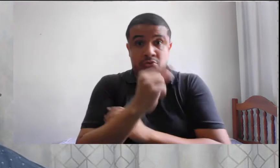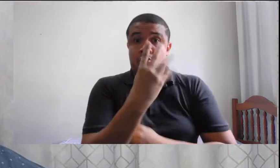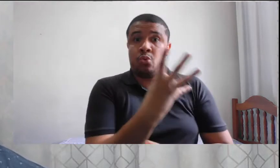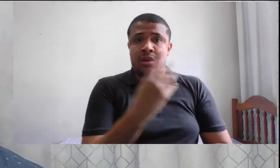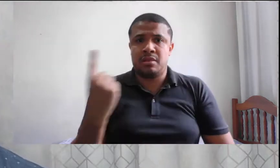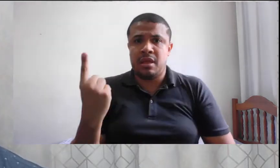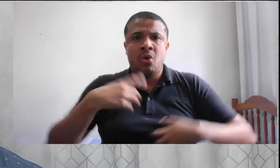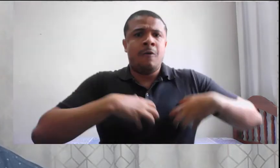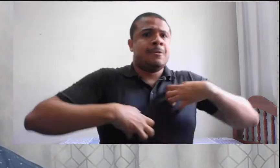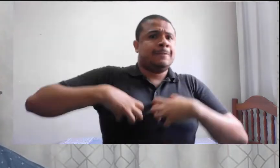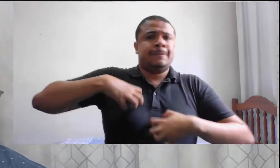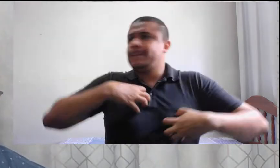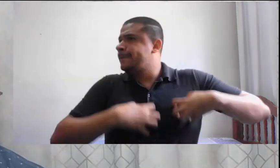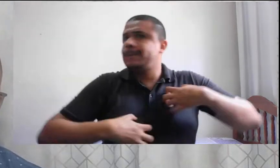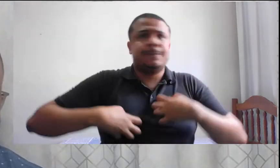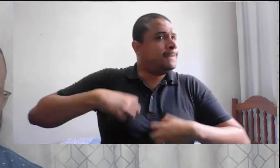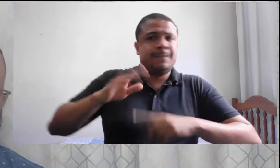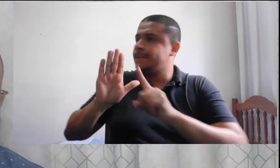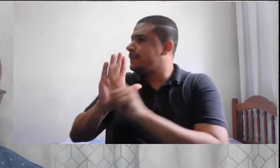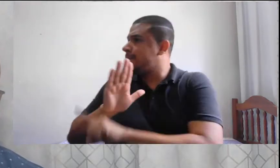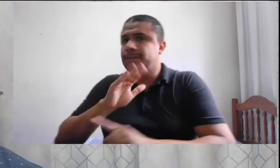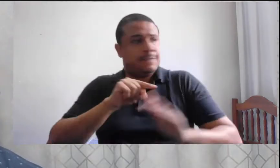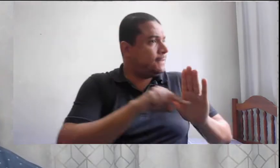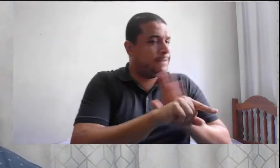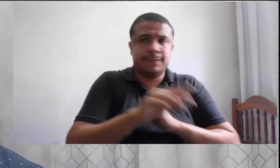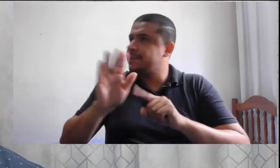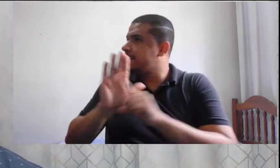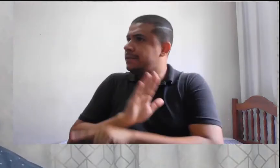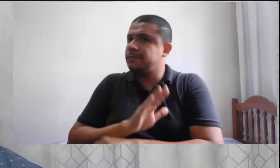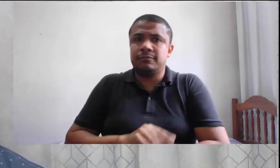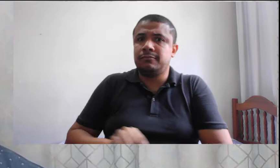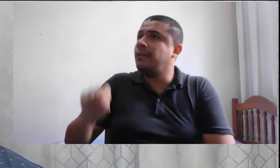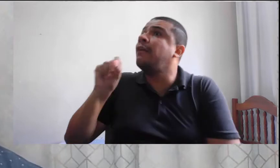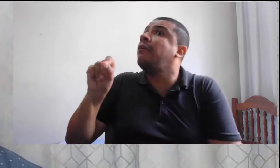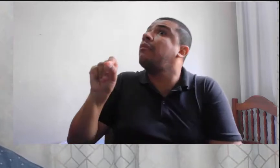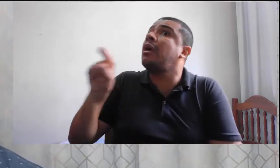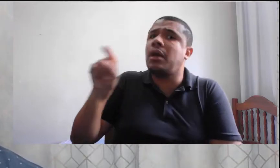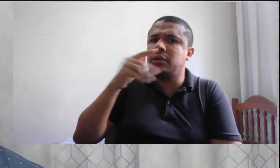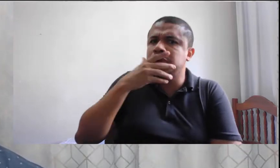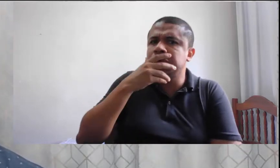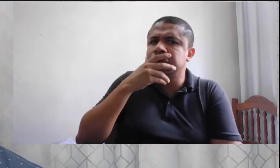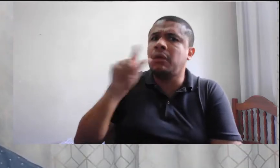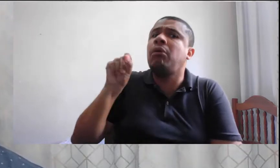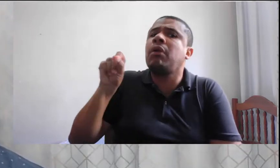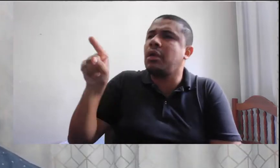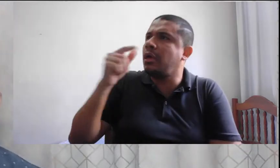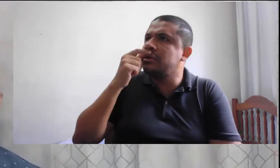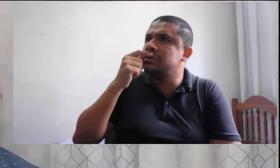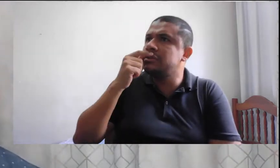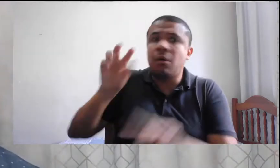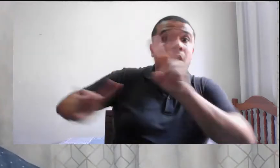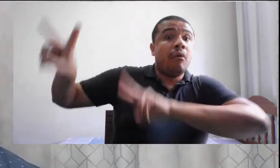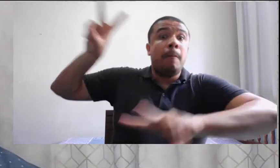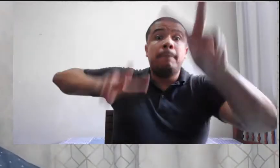Eles estavam apavorados e perguntavam uns aos outros: Quem é este que até